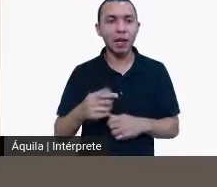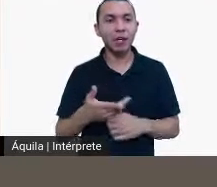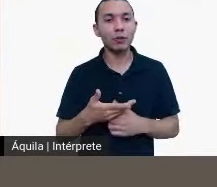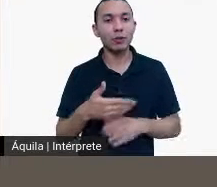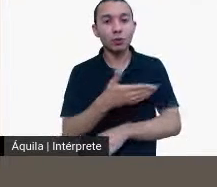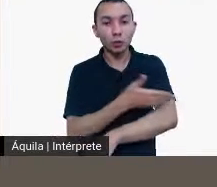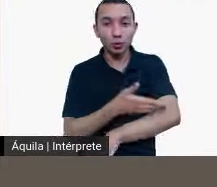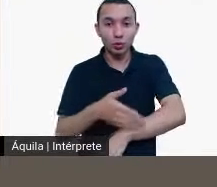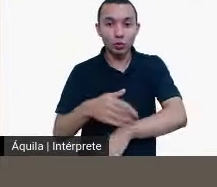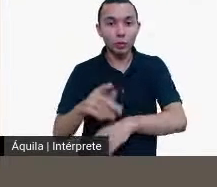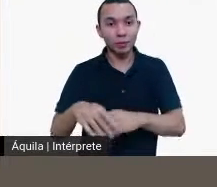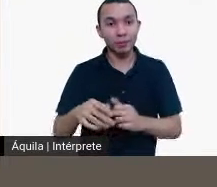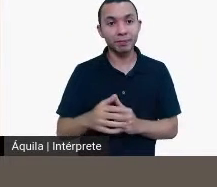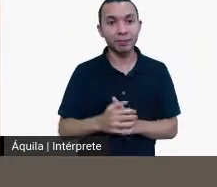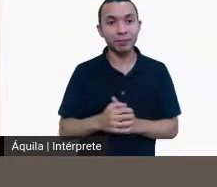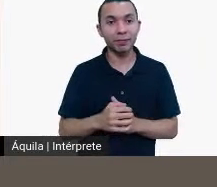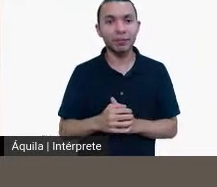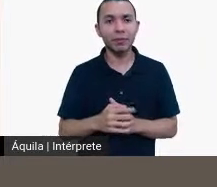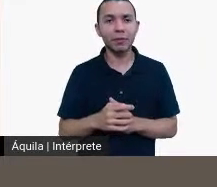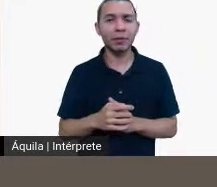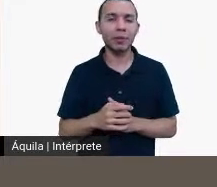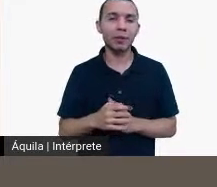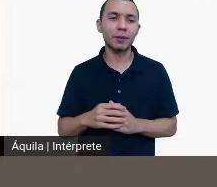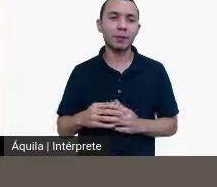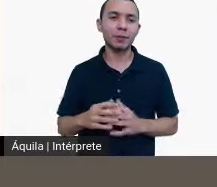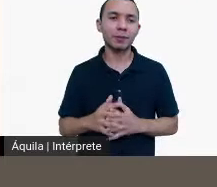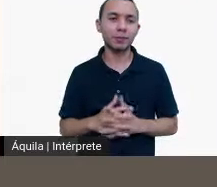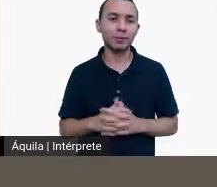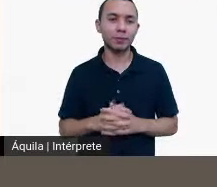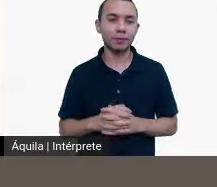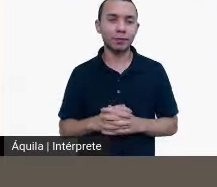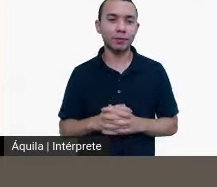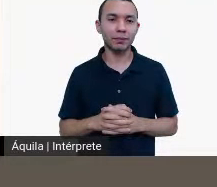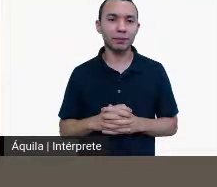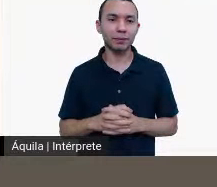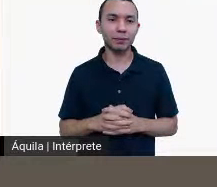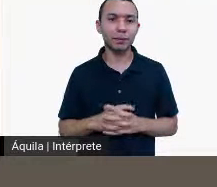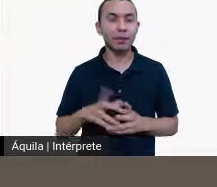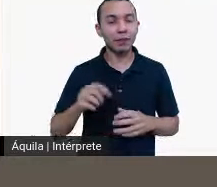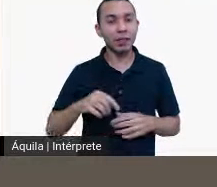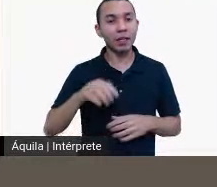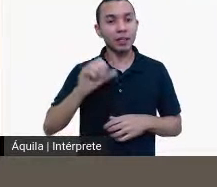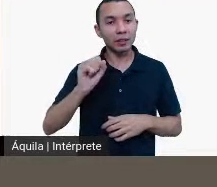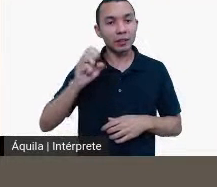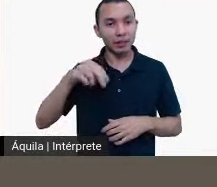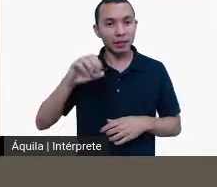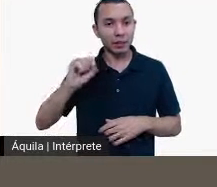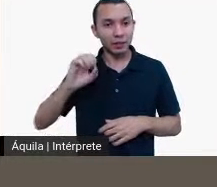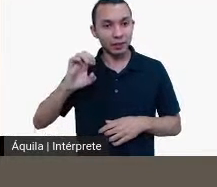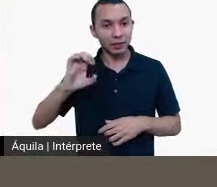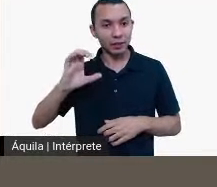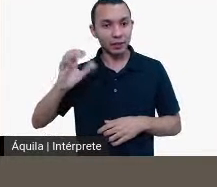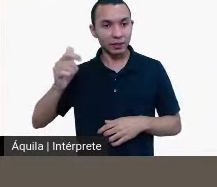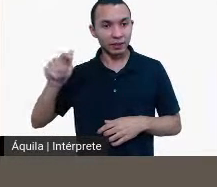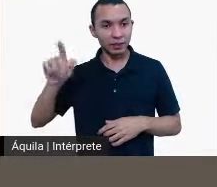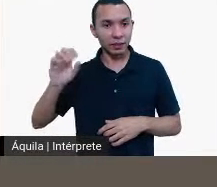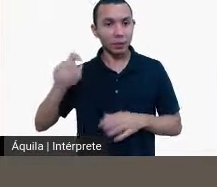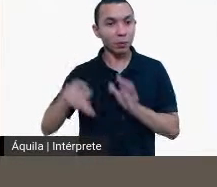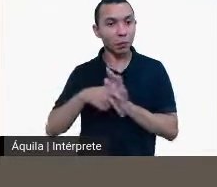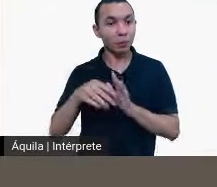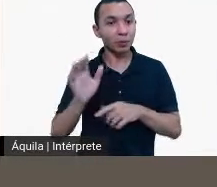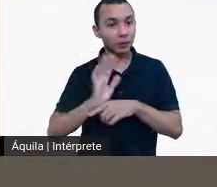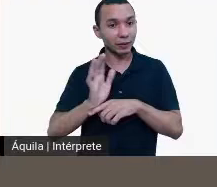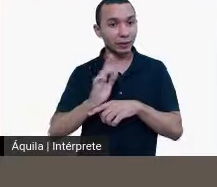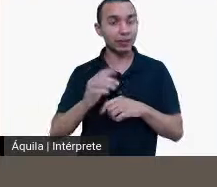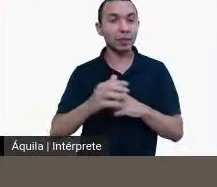aqui discorrer justamente sobre essa inserção do cinema nesse contexto urbano e como isso, de uma certa